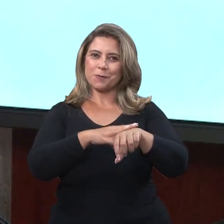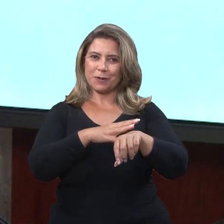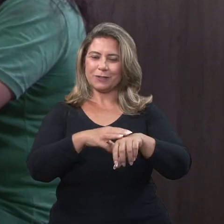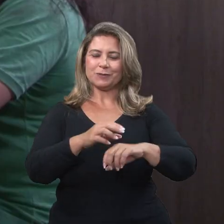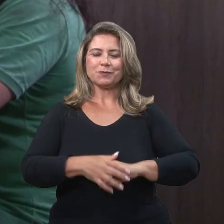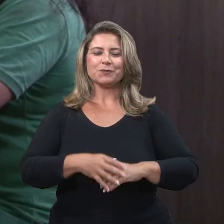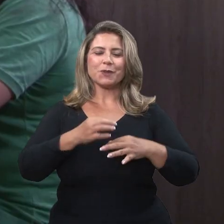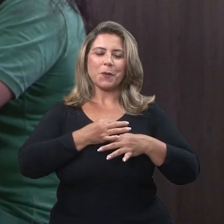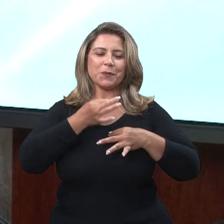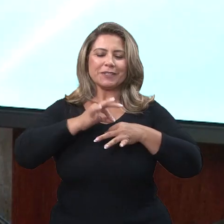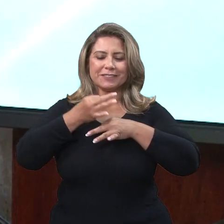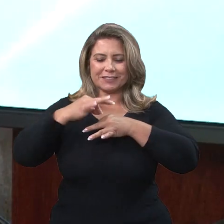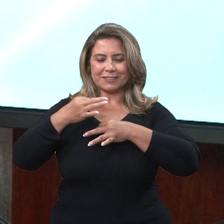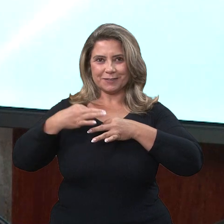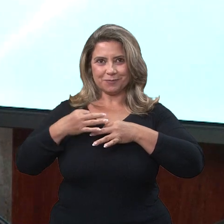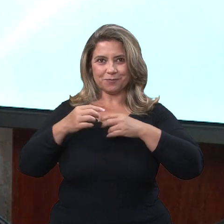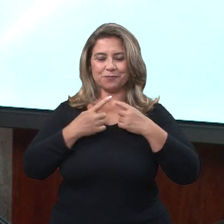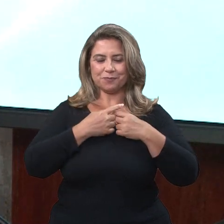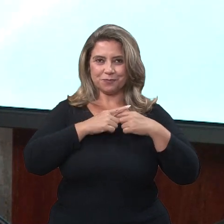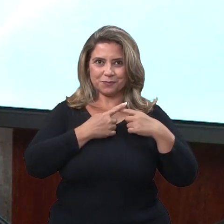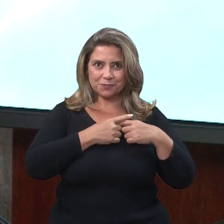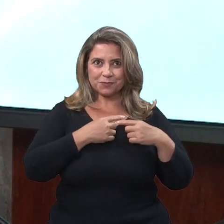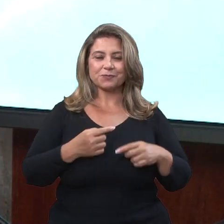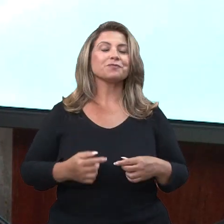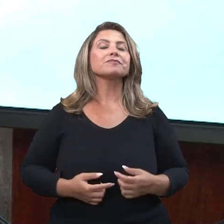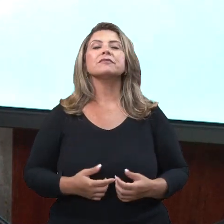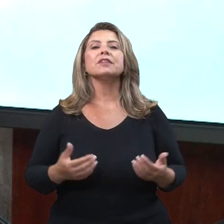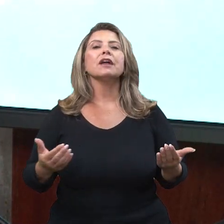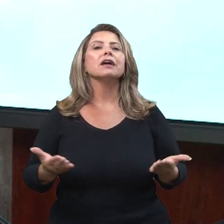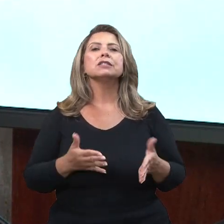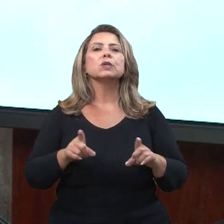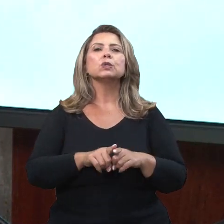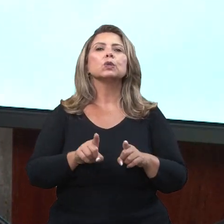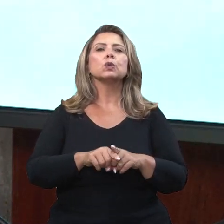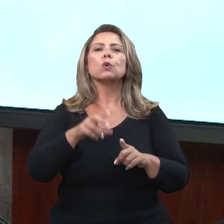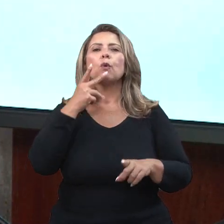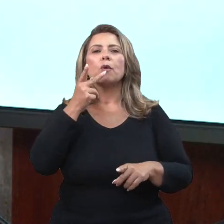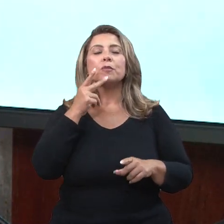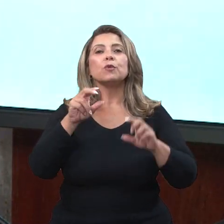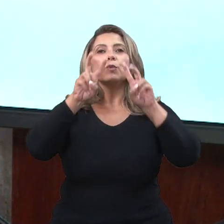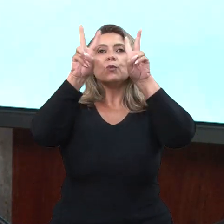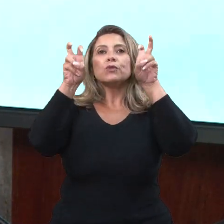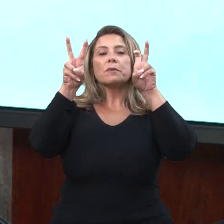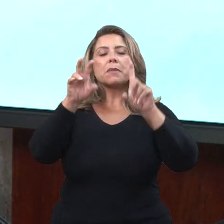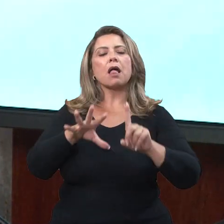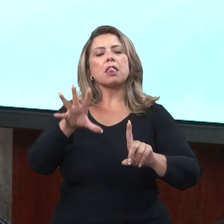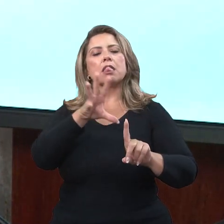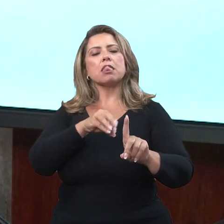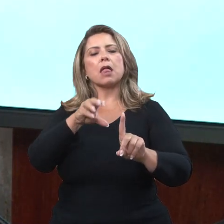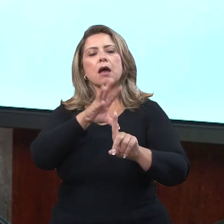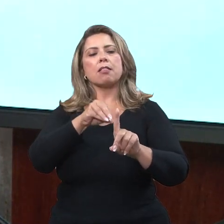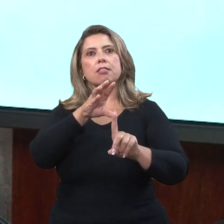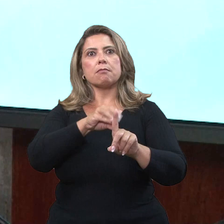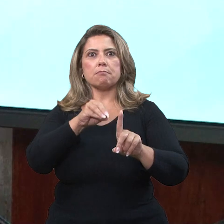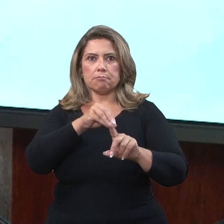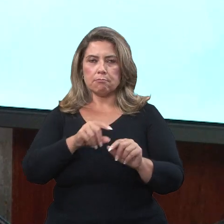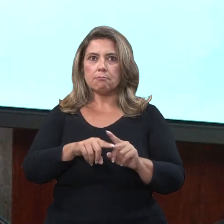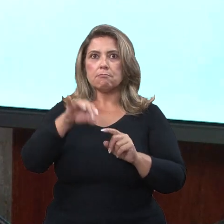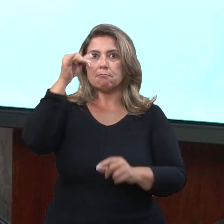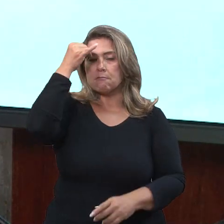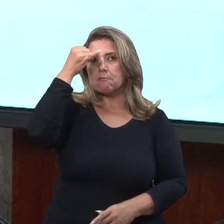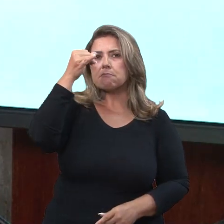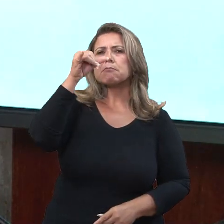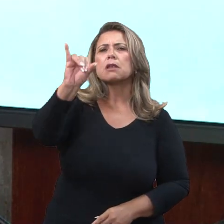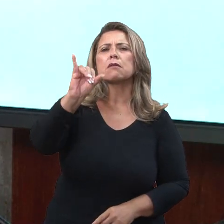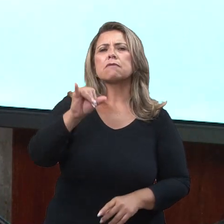tricô. Bom, como o assunto hoje é assédio e combate ao assédio, eu vou perguntar para o doutor Daniel o